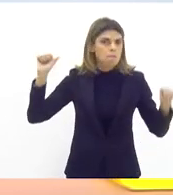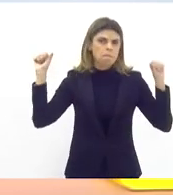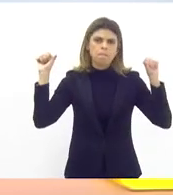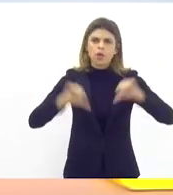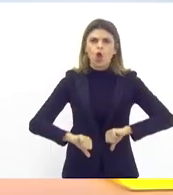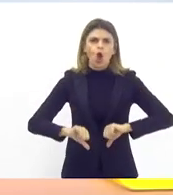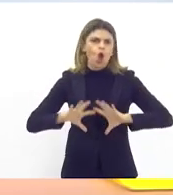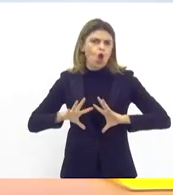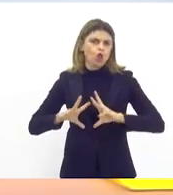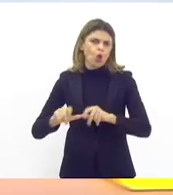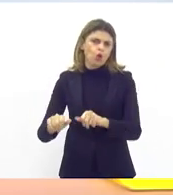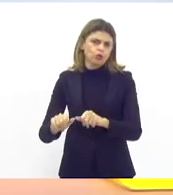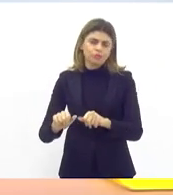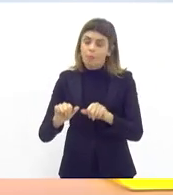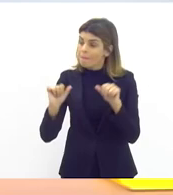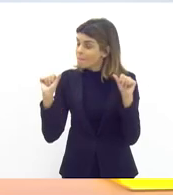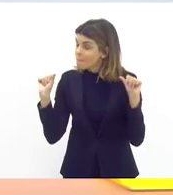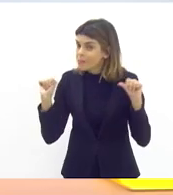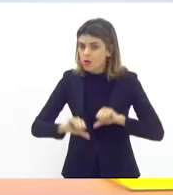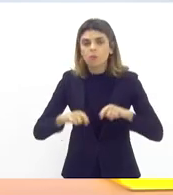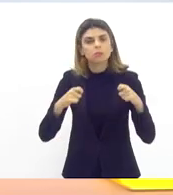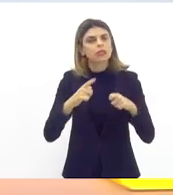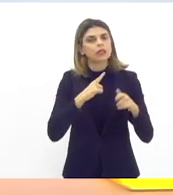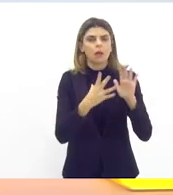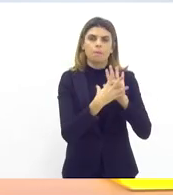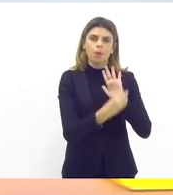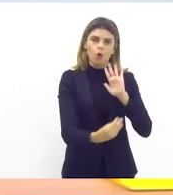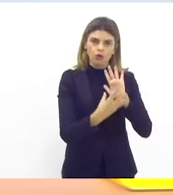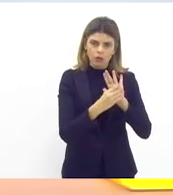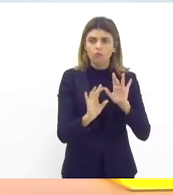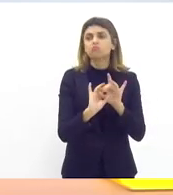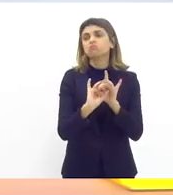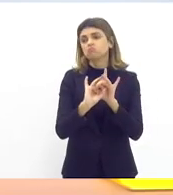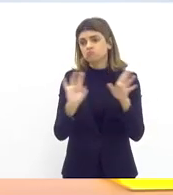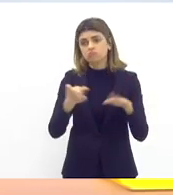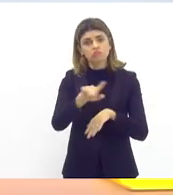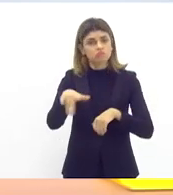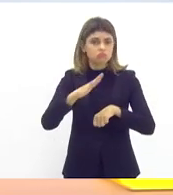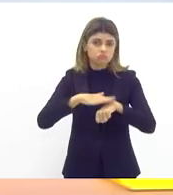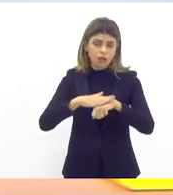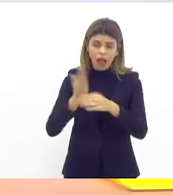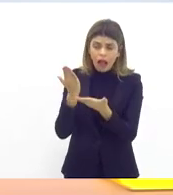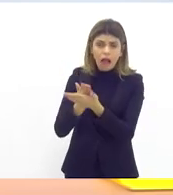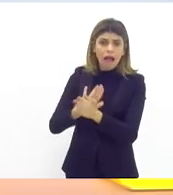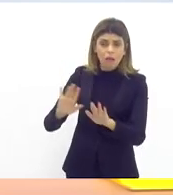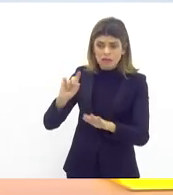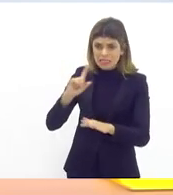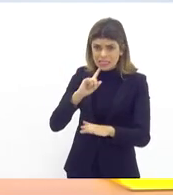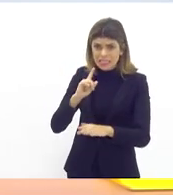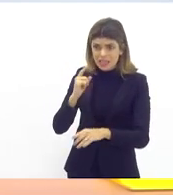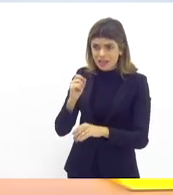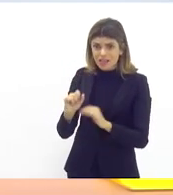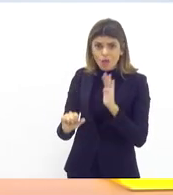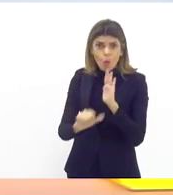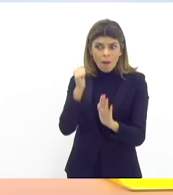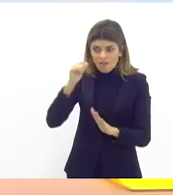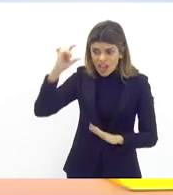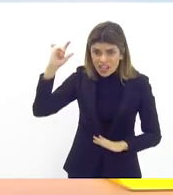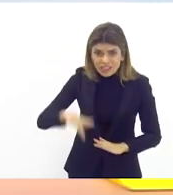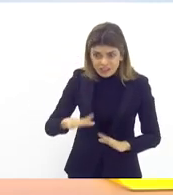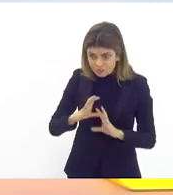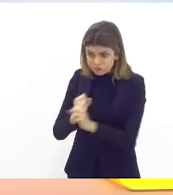de todos. Então, tem que ter um modelo que permita, sim, você acabar com o ICMS. Se você deixar para fazer isso de uma vez, isso não vai